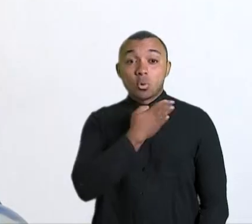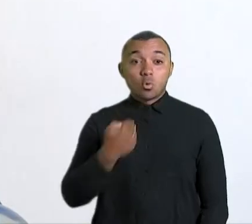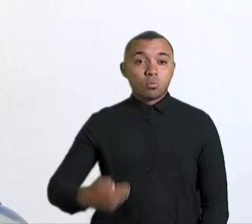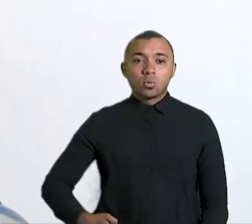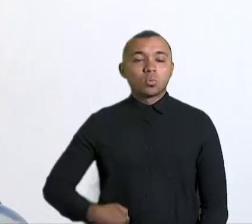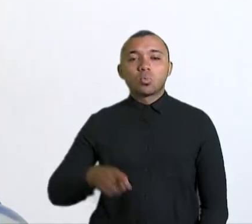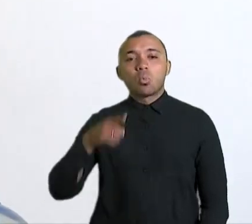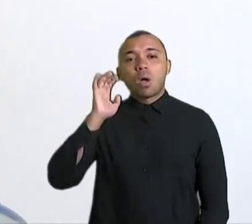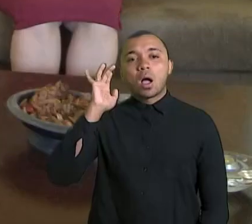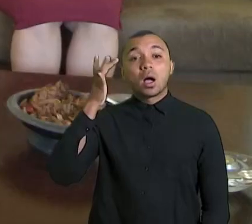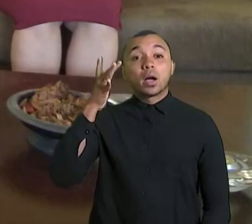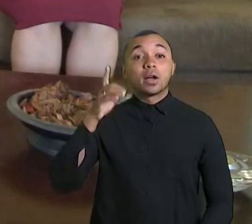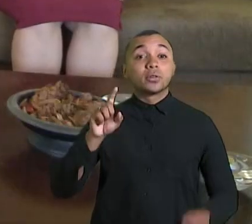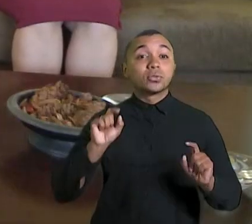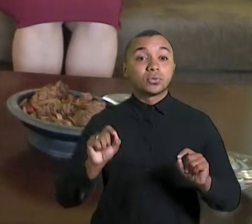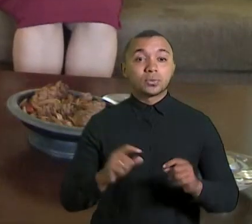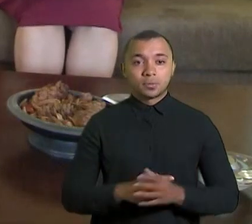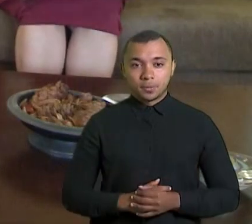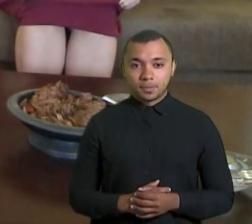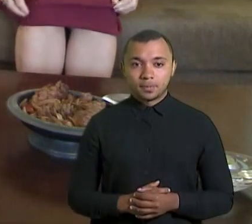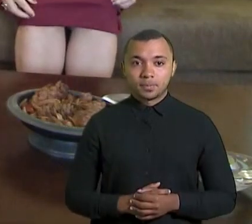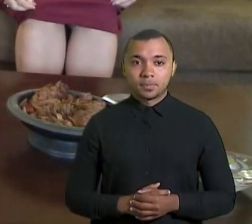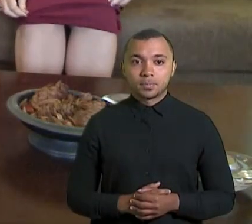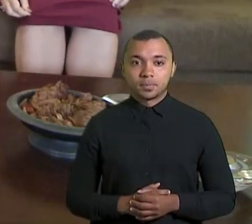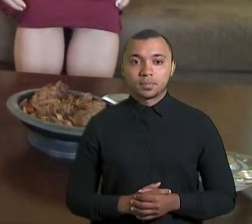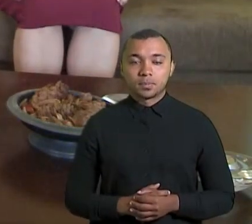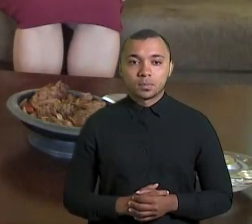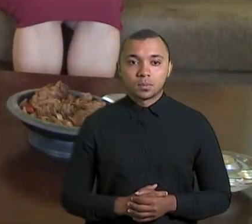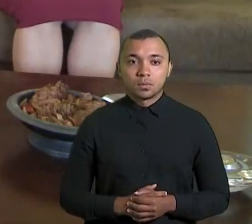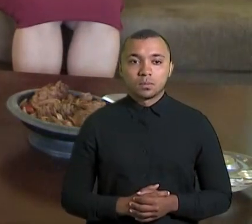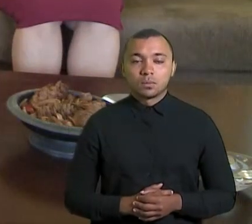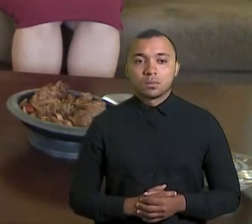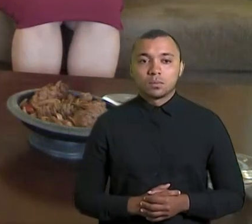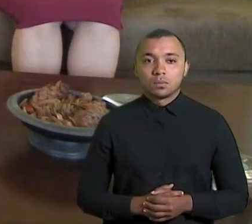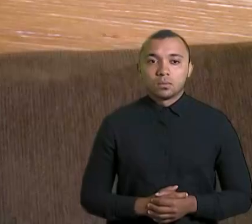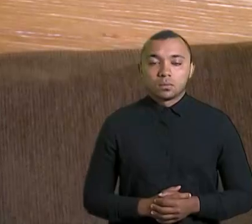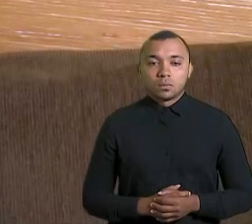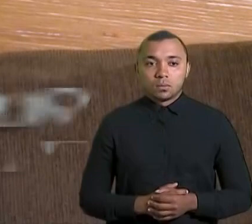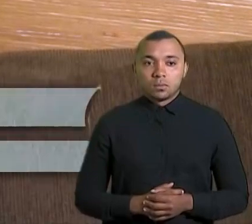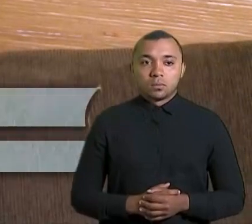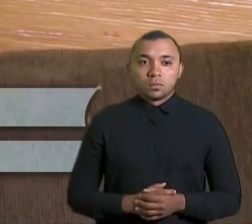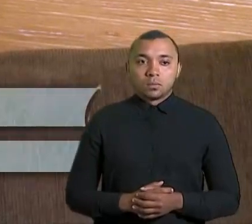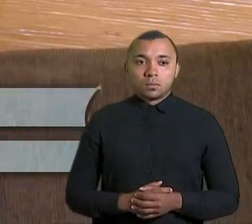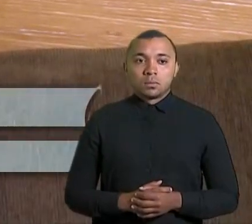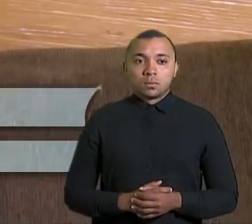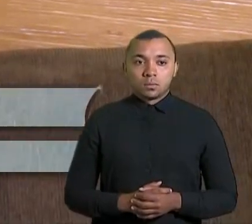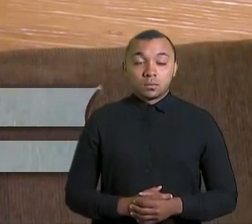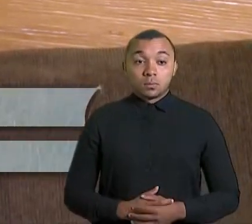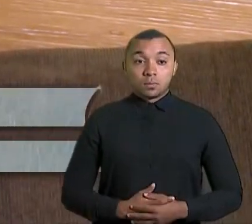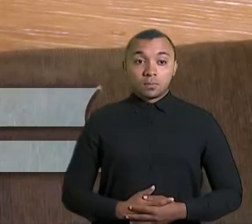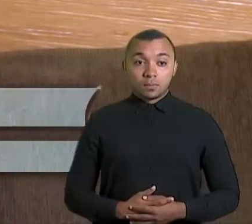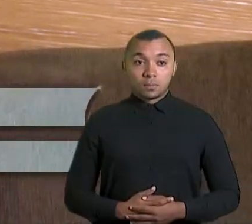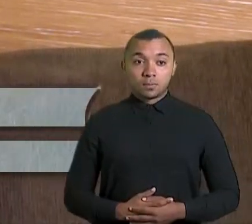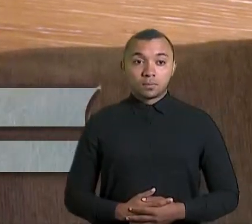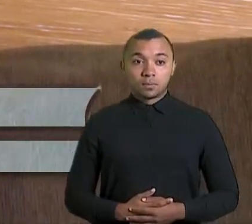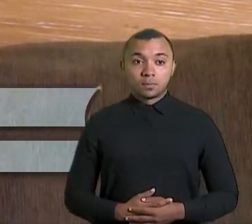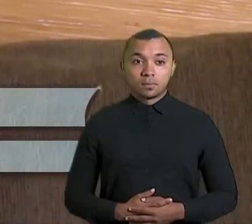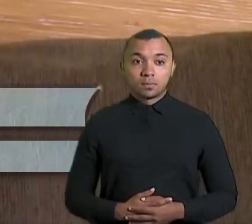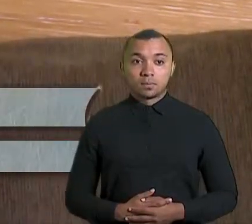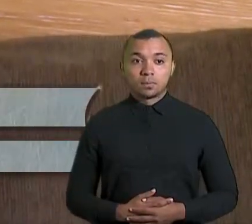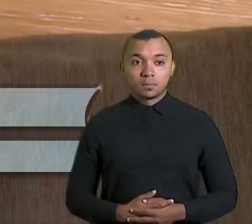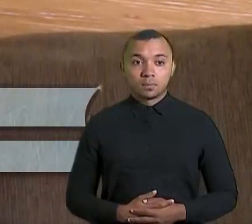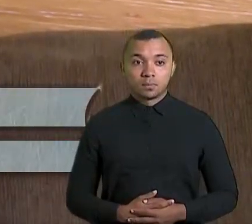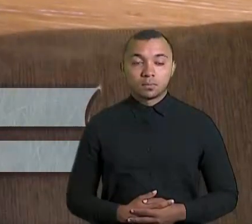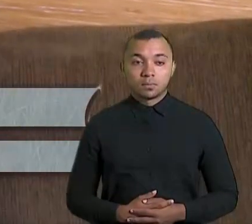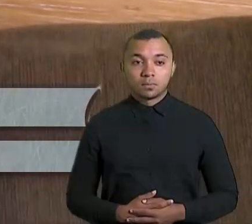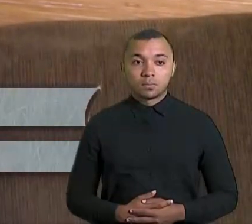caso? Bom, eu acho que a questão, por exemplo, sai muito ali na